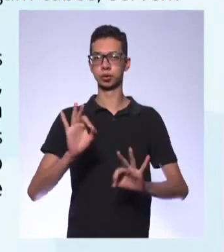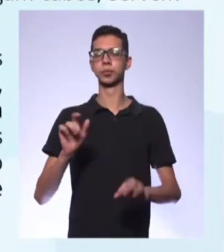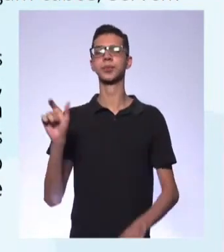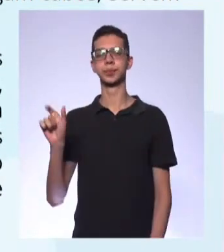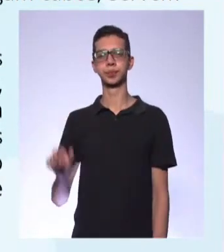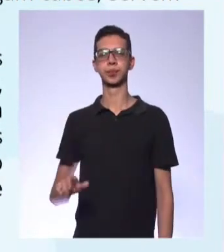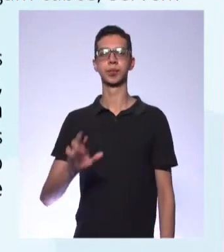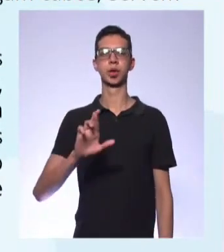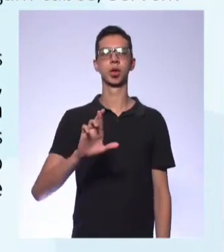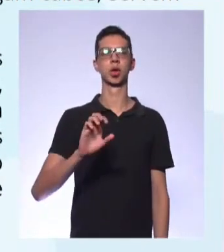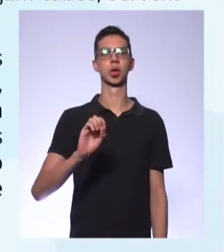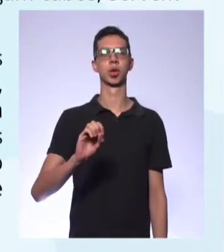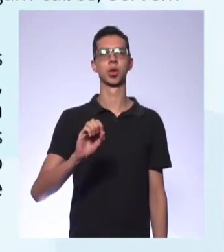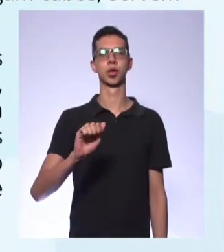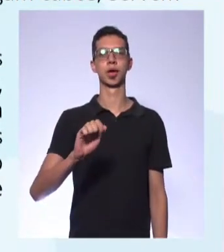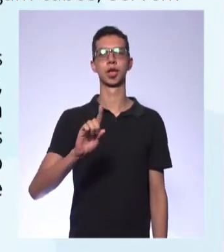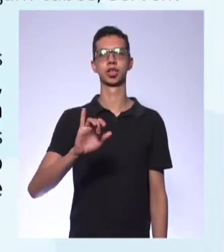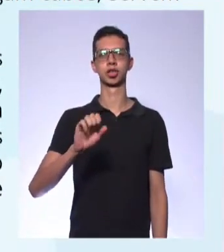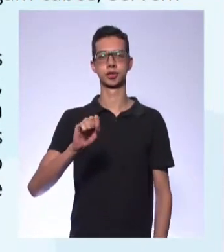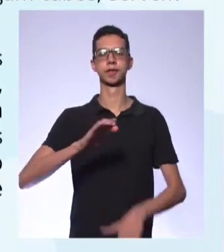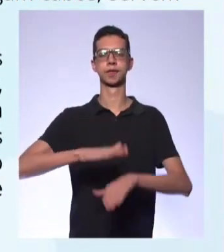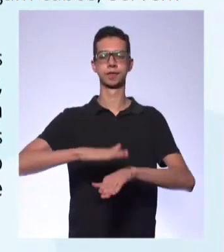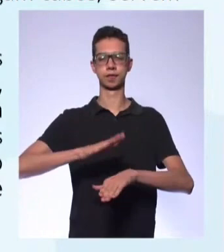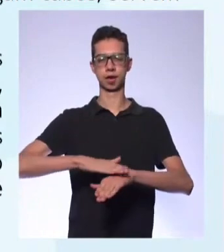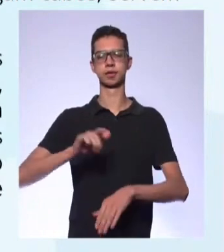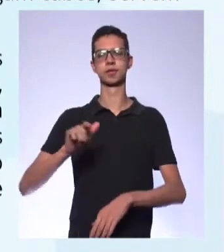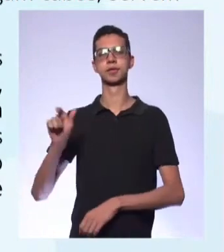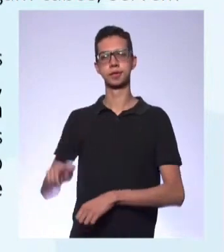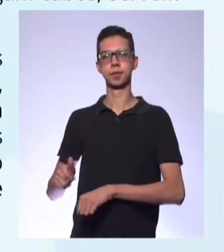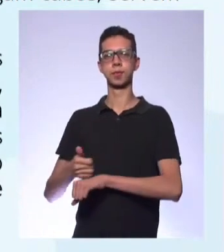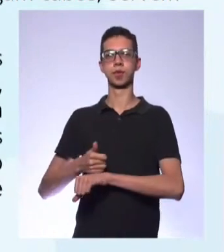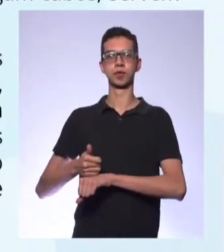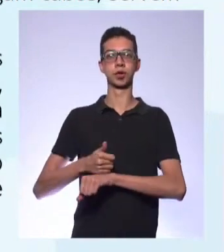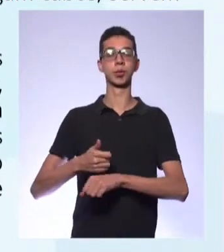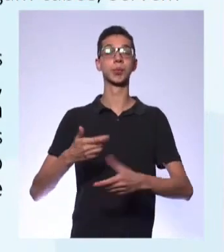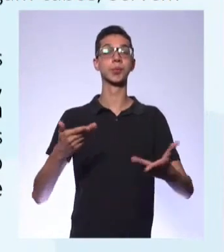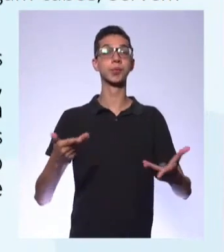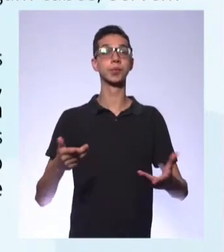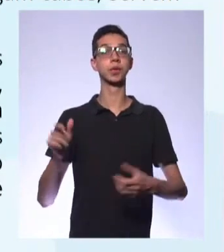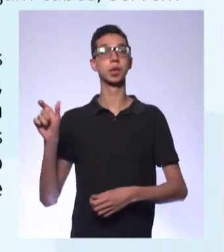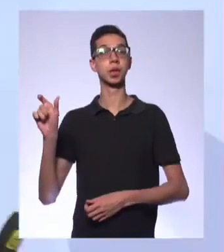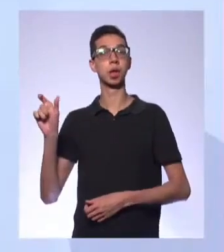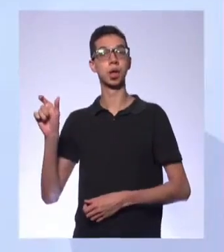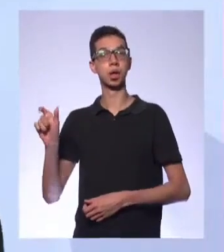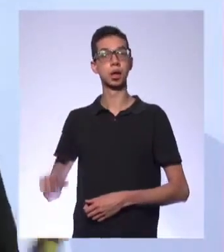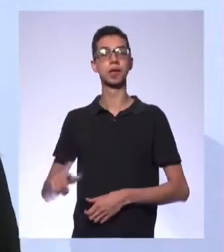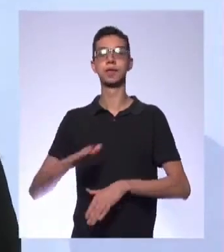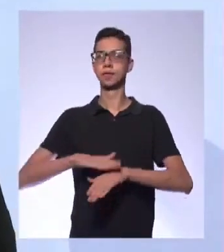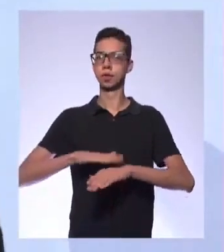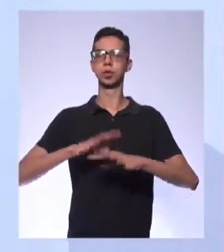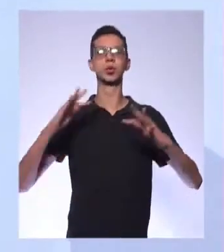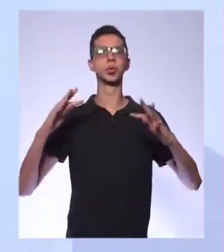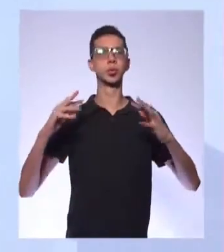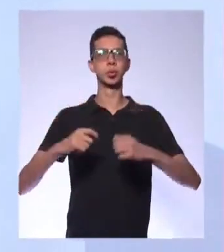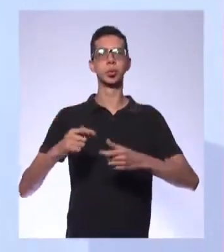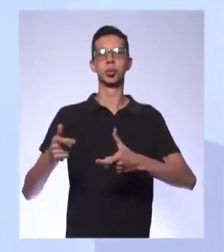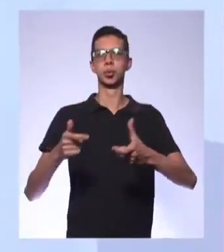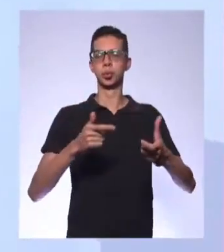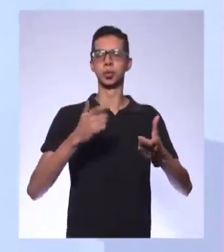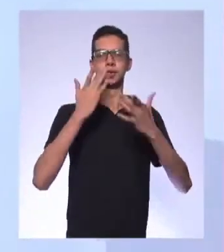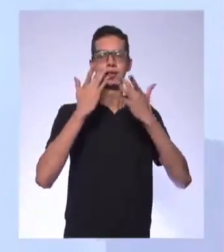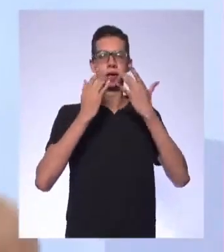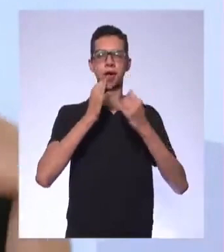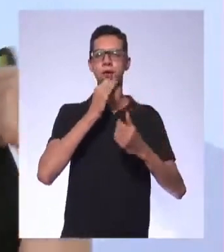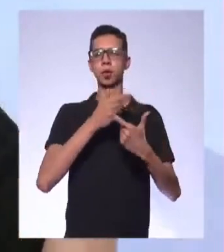hold, tá? Então, gente, eles nunca chamam atenção para eles próprios, mas eles fazem de tudo, né? Eles fazem tudo dentro de um espetáculo. Eles